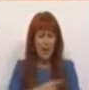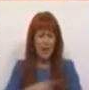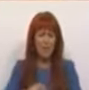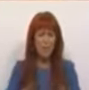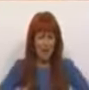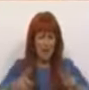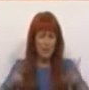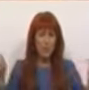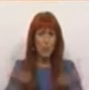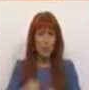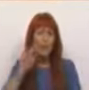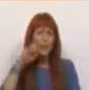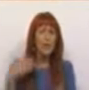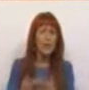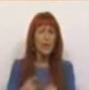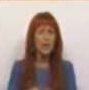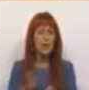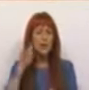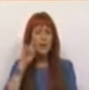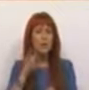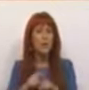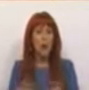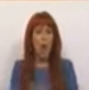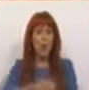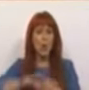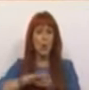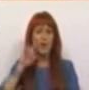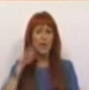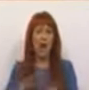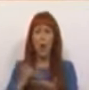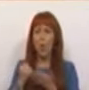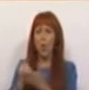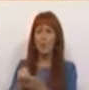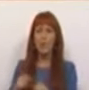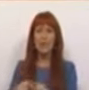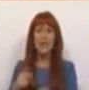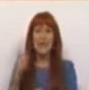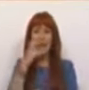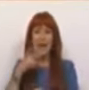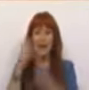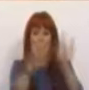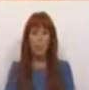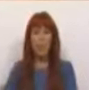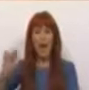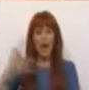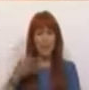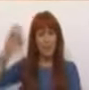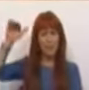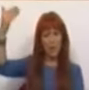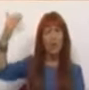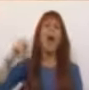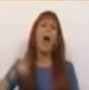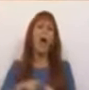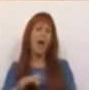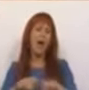uma liberalização protegida e superlucros garantidos para o oligopólio das eletroprodutoras com a EDP à cabeça. Foi